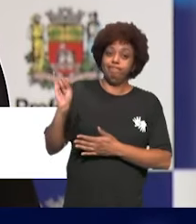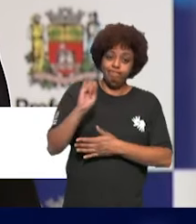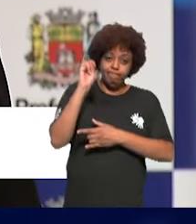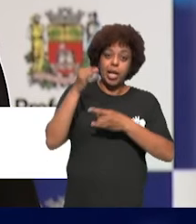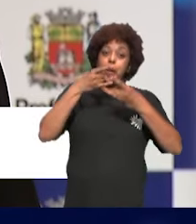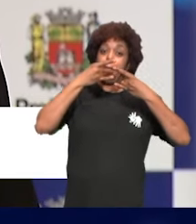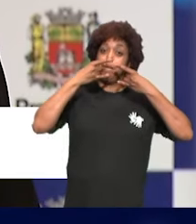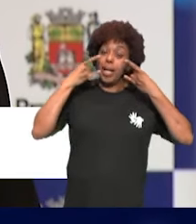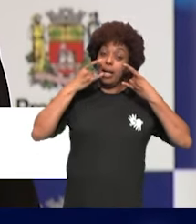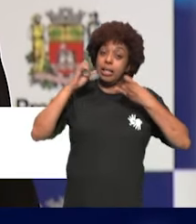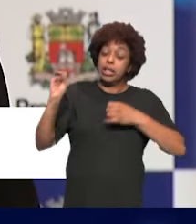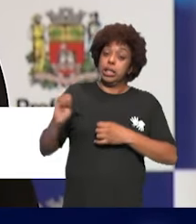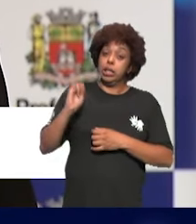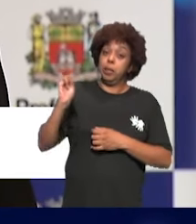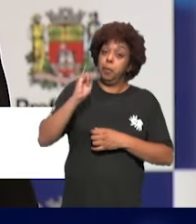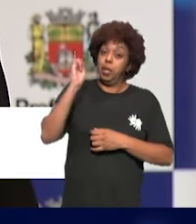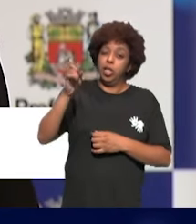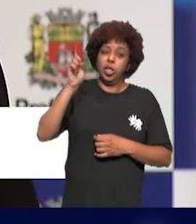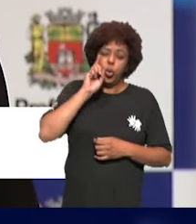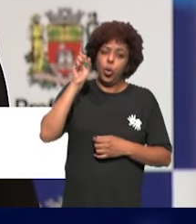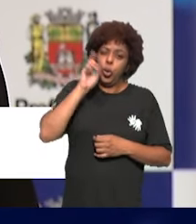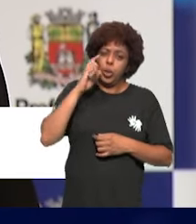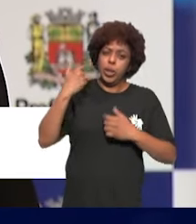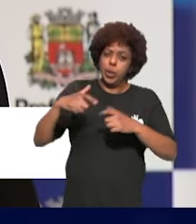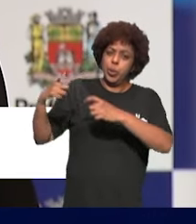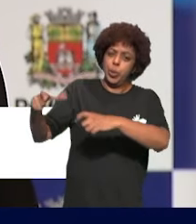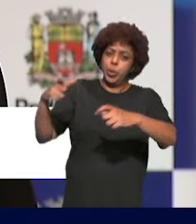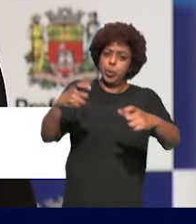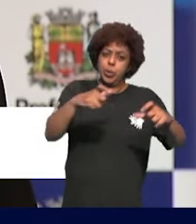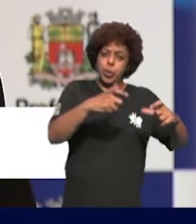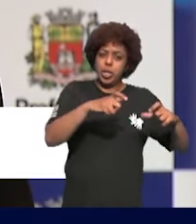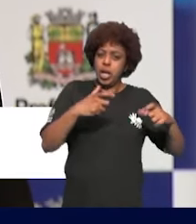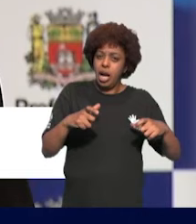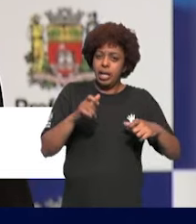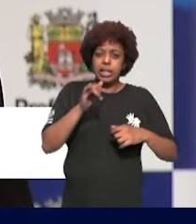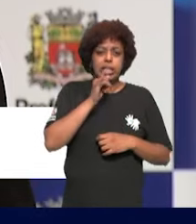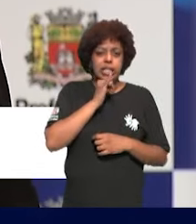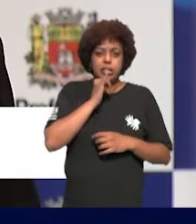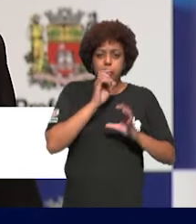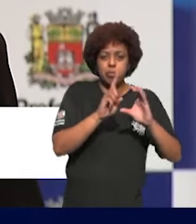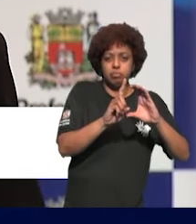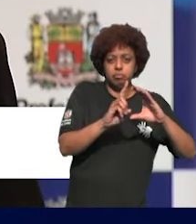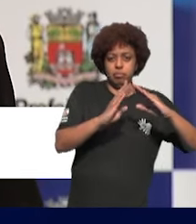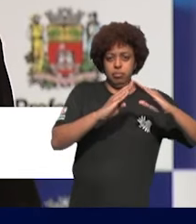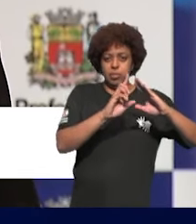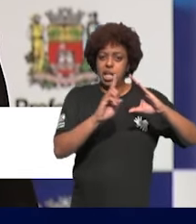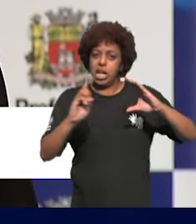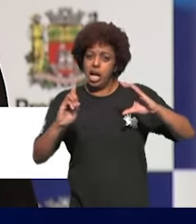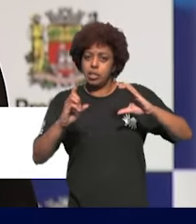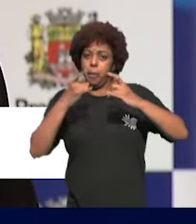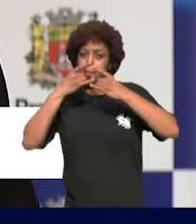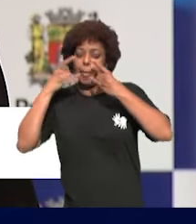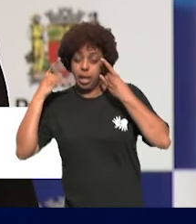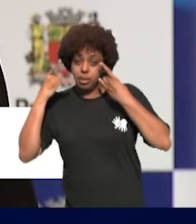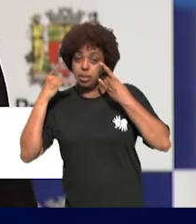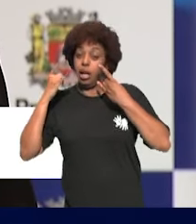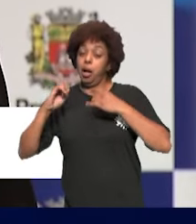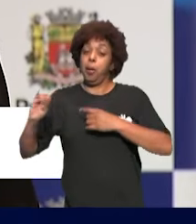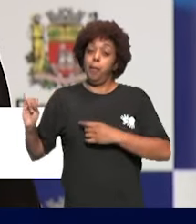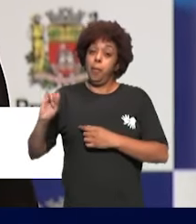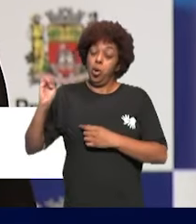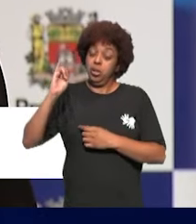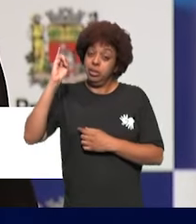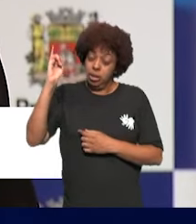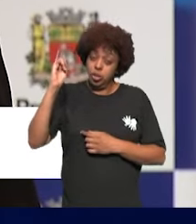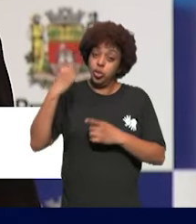o tempo todo em todos os ambientes coloquei a pé para fora da minha casa mas e é sempre muito importante